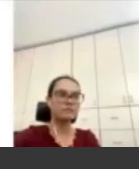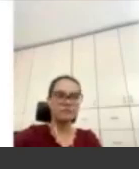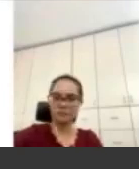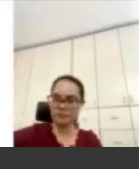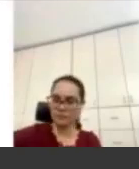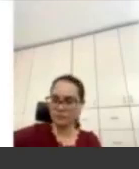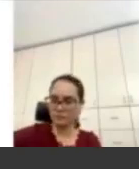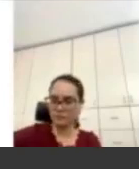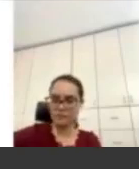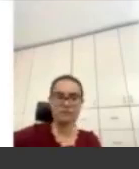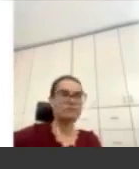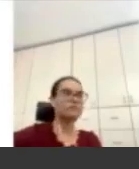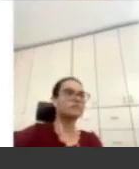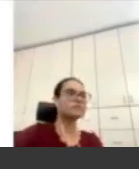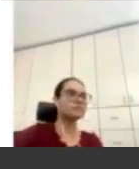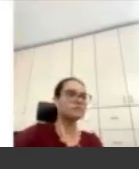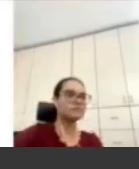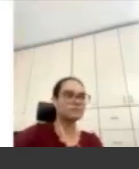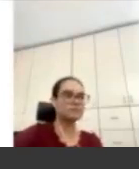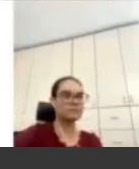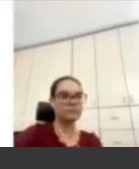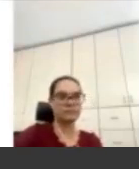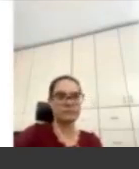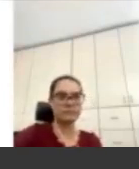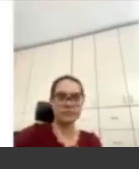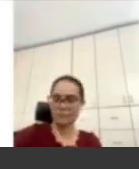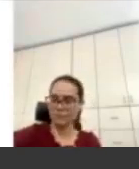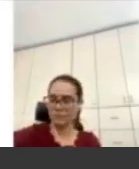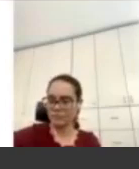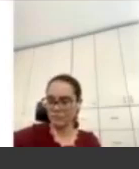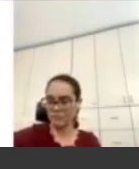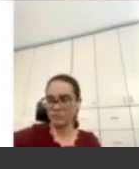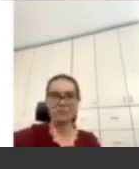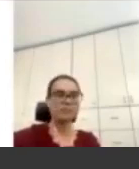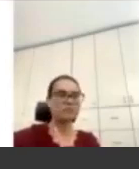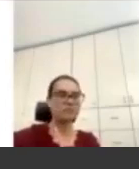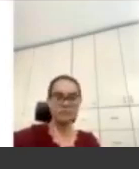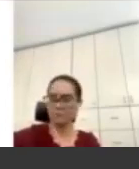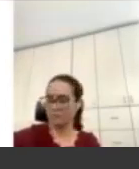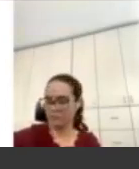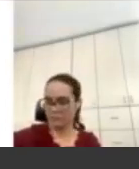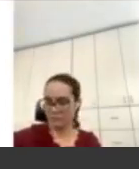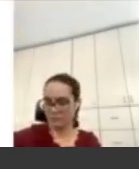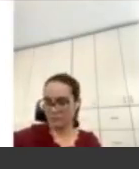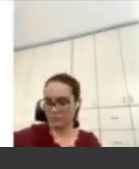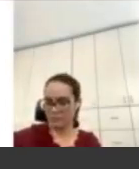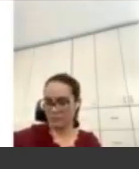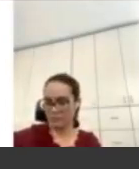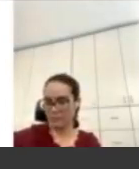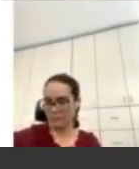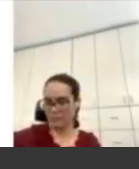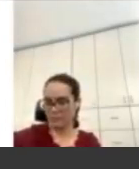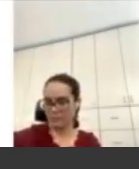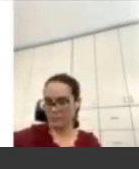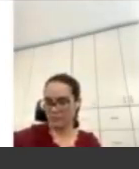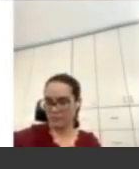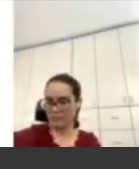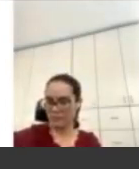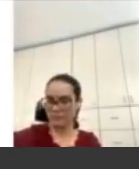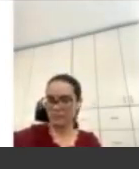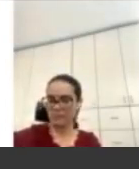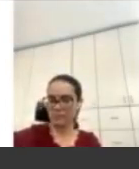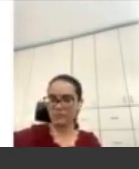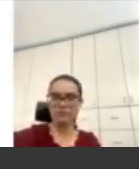isolamento. Então, essas orientações sobre cobertura das lesões, uso de máscara, né? Lembrando que a monkeypox não é só contato de lesão, mas também transmissão de